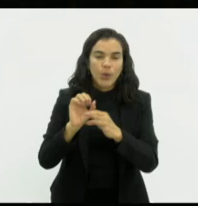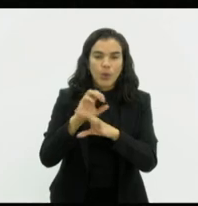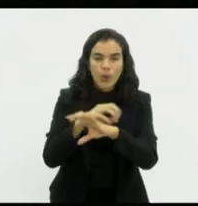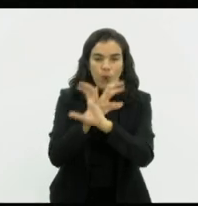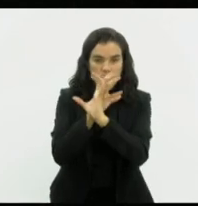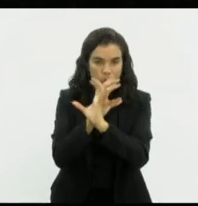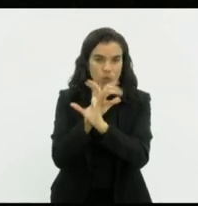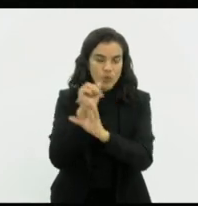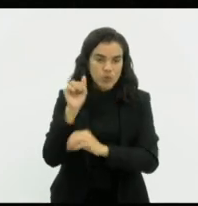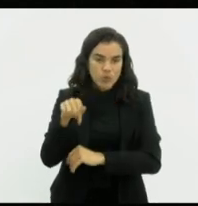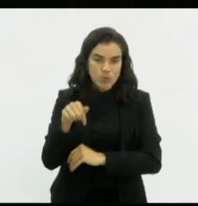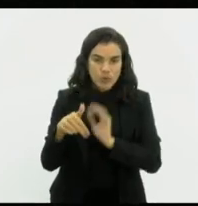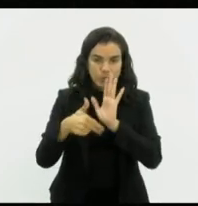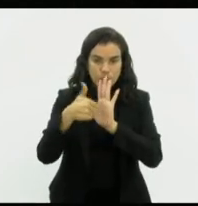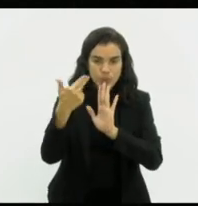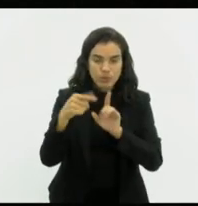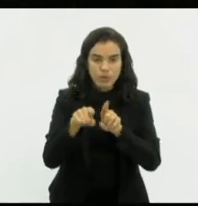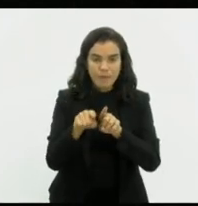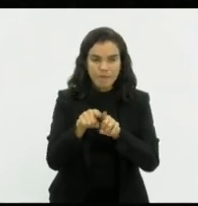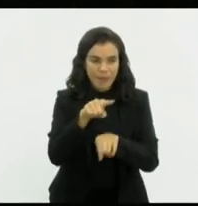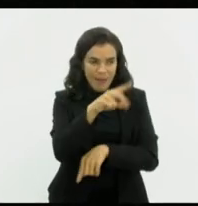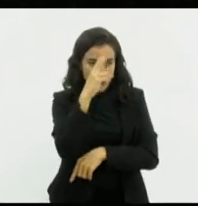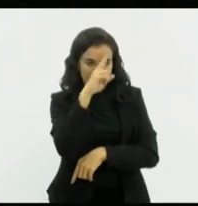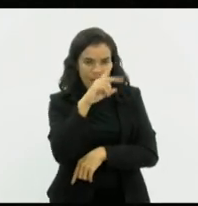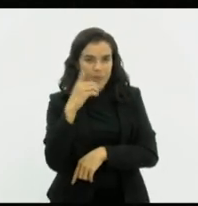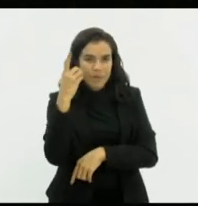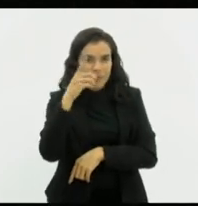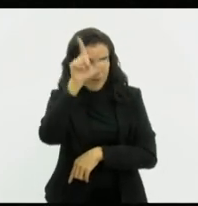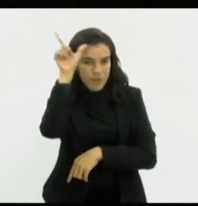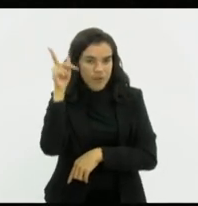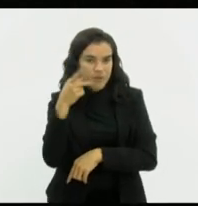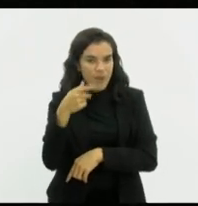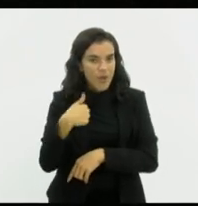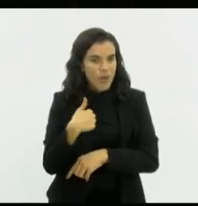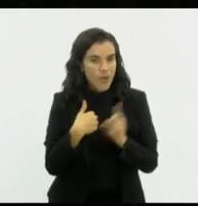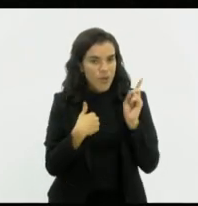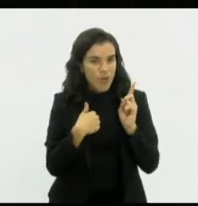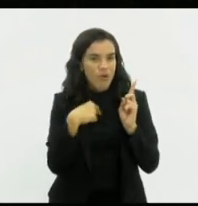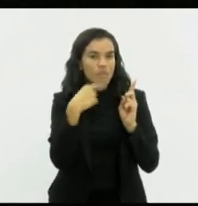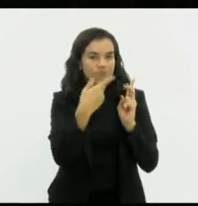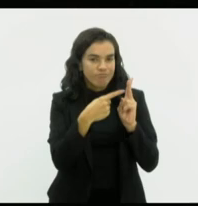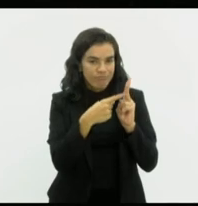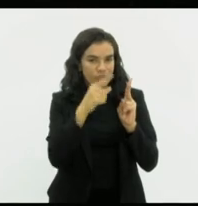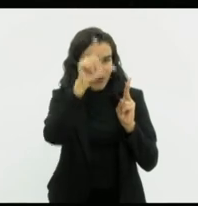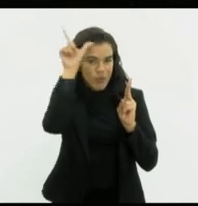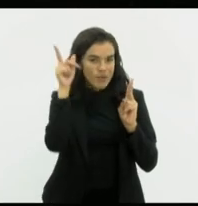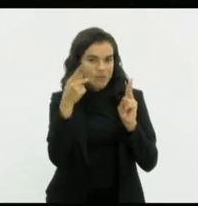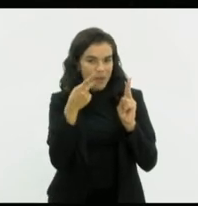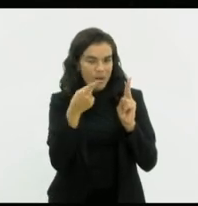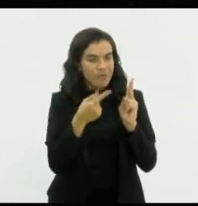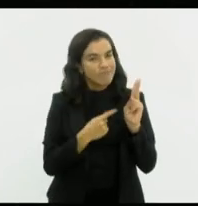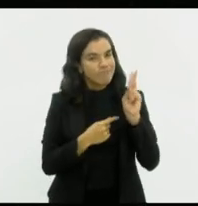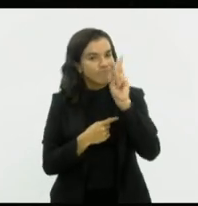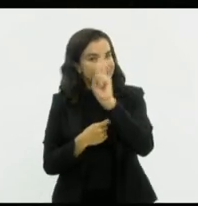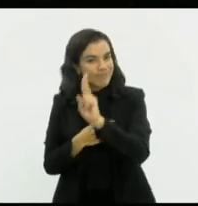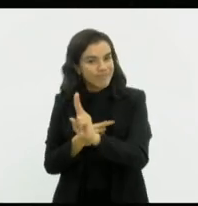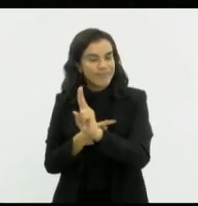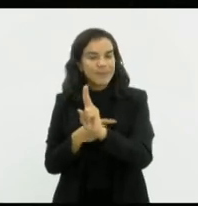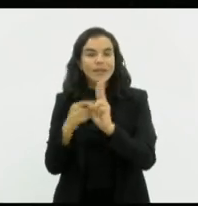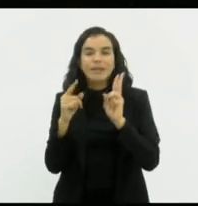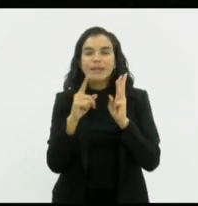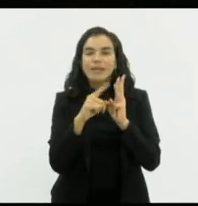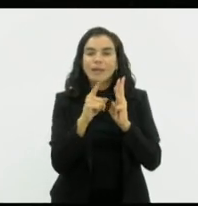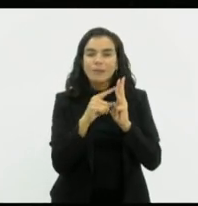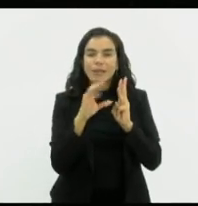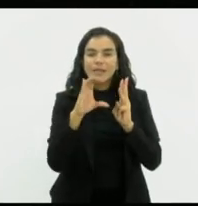se o nobre deputado Luiz Paulo deve lembrar, fizemos uma visita ao INTO, eu, Vossa Excelência deputada